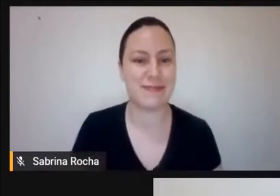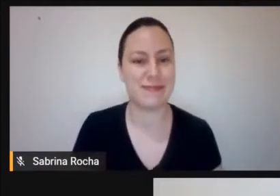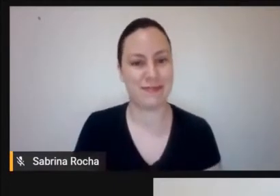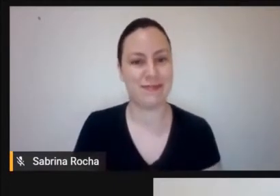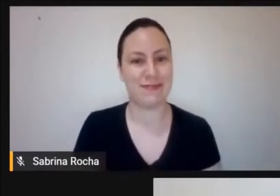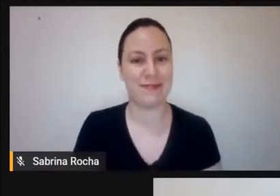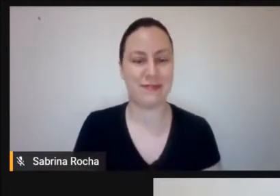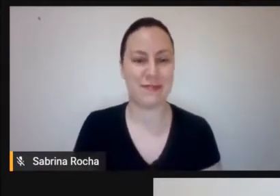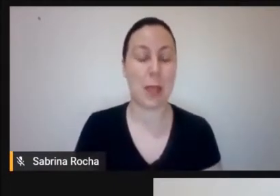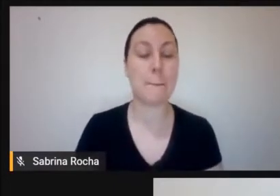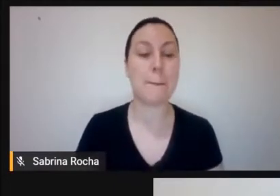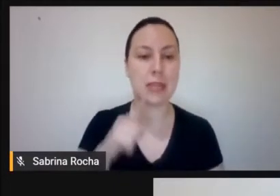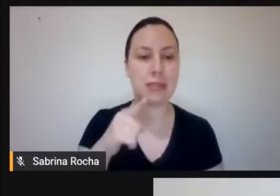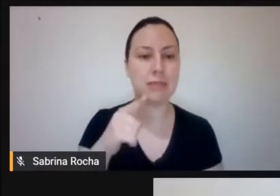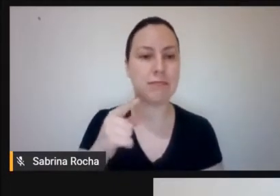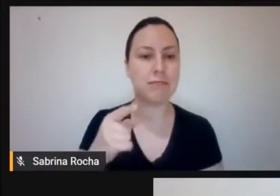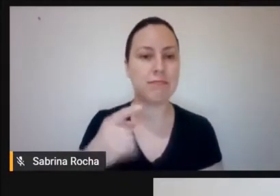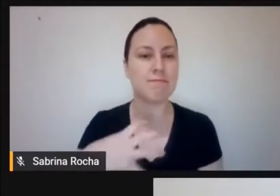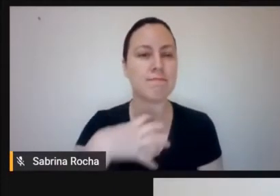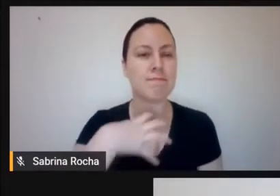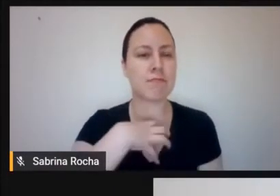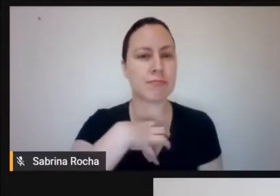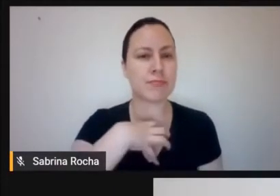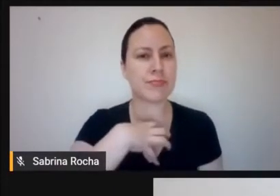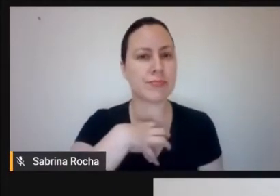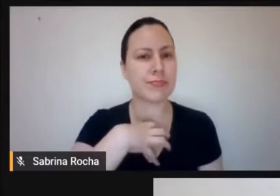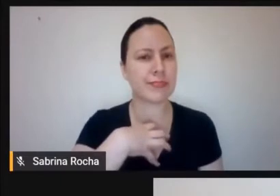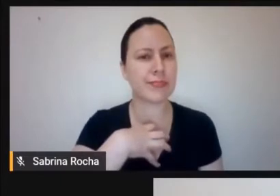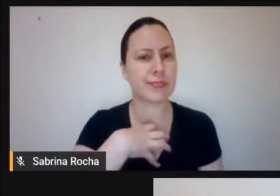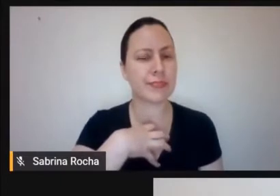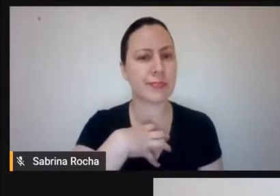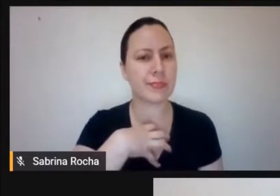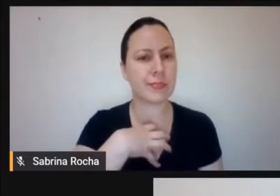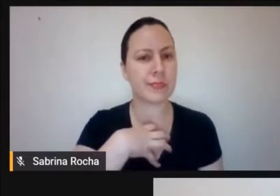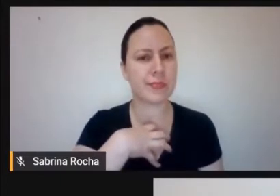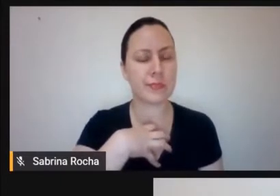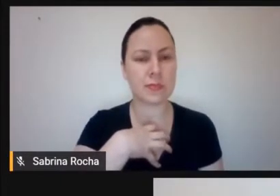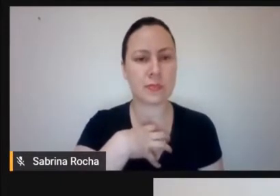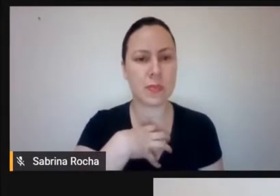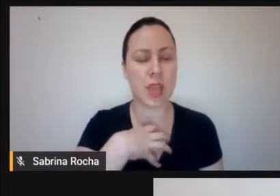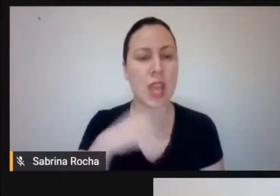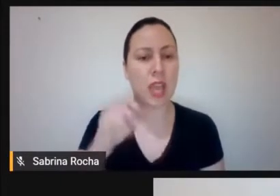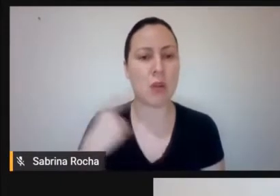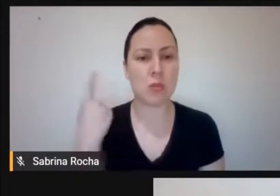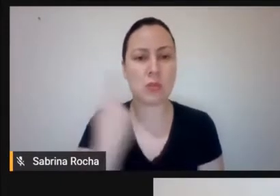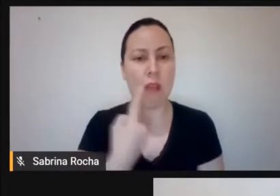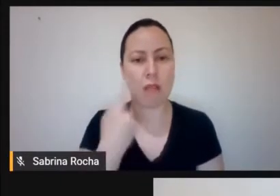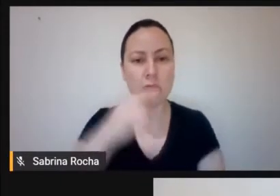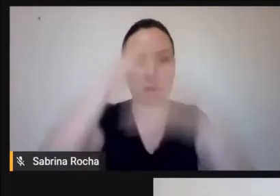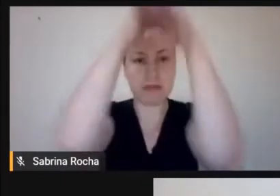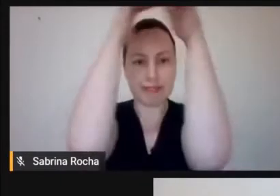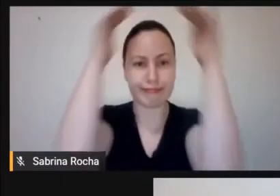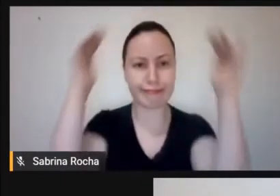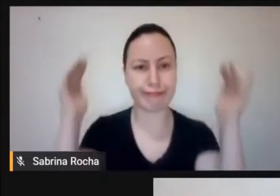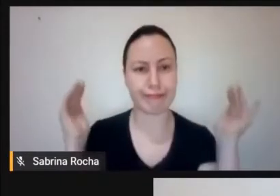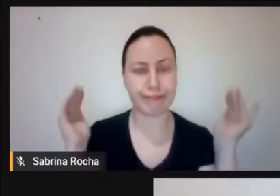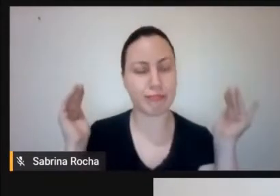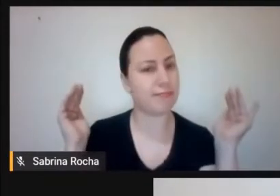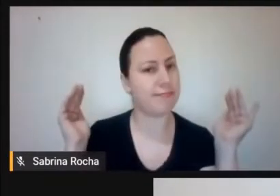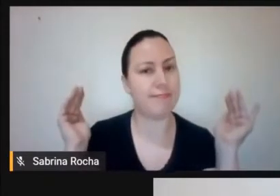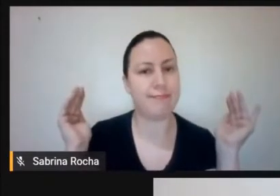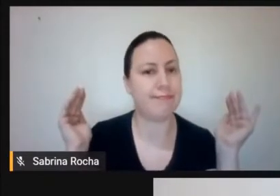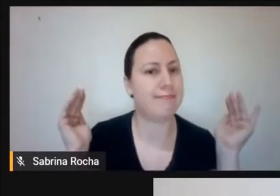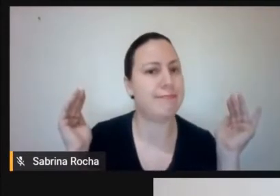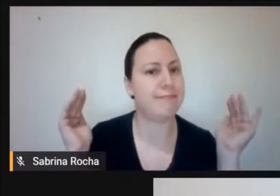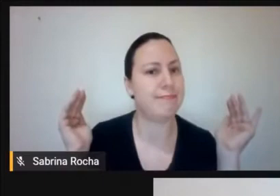para que eles se afetassem e sentissem que a gente não estava dentro de uma bolha virtual. E, de certa maneira, nós